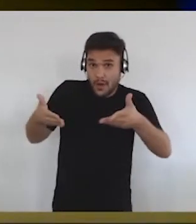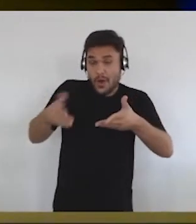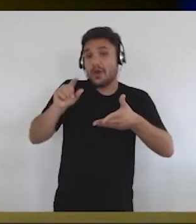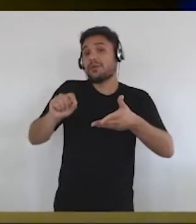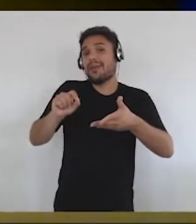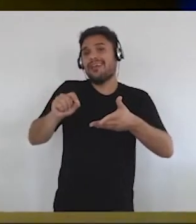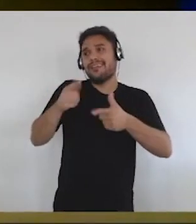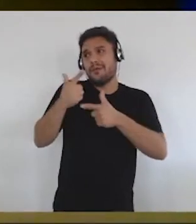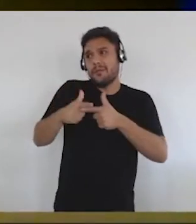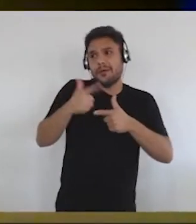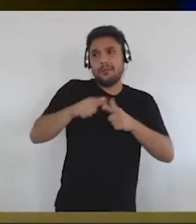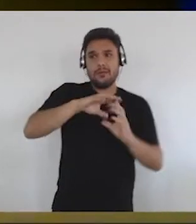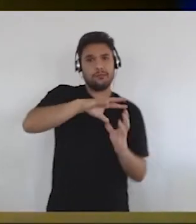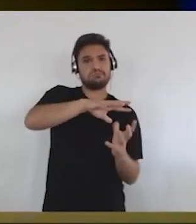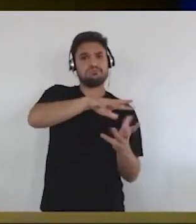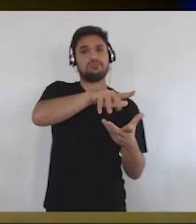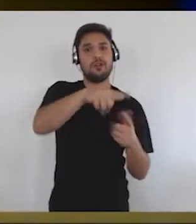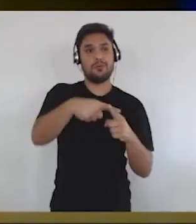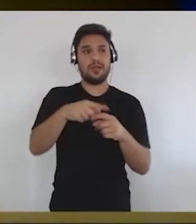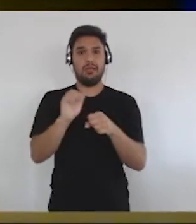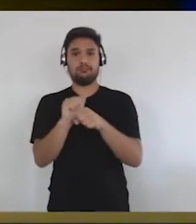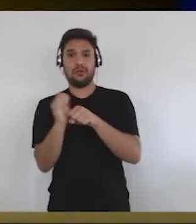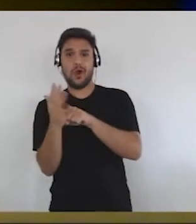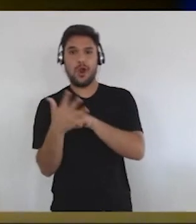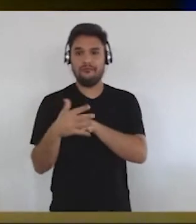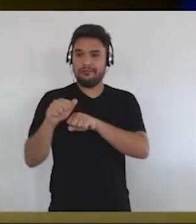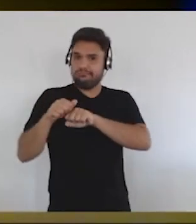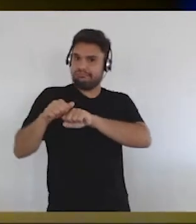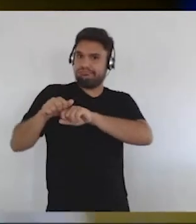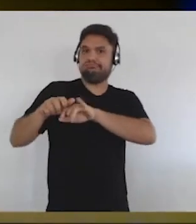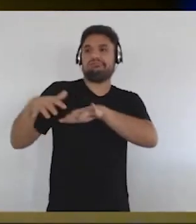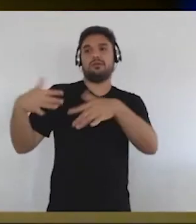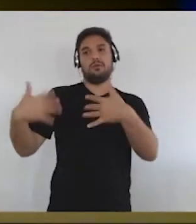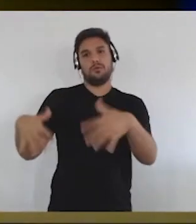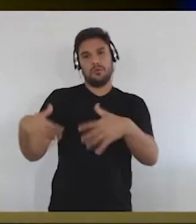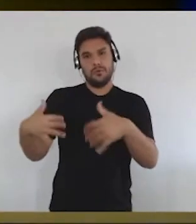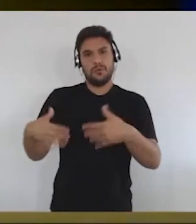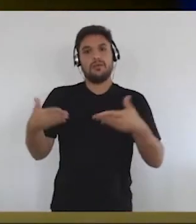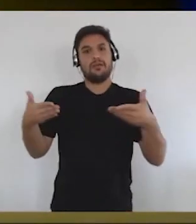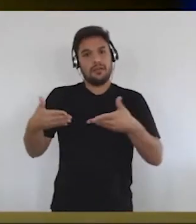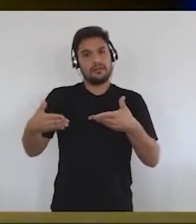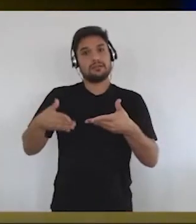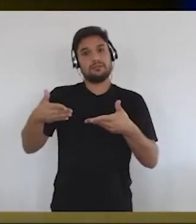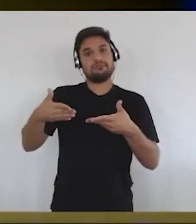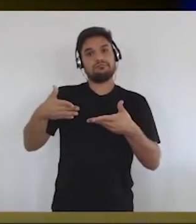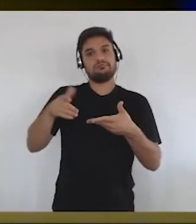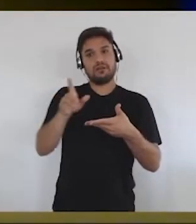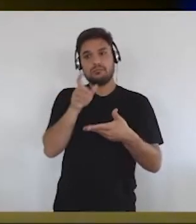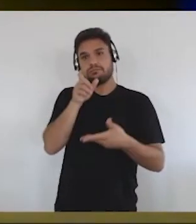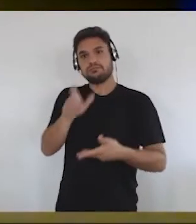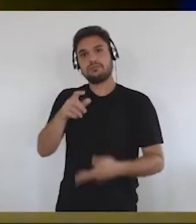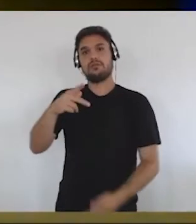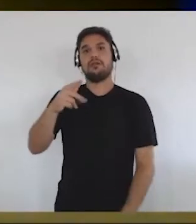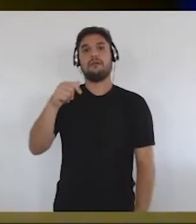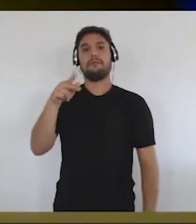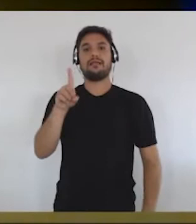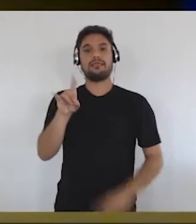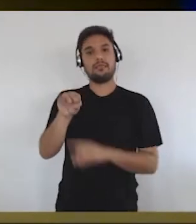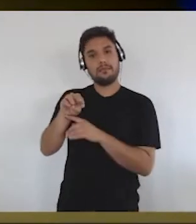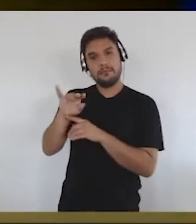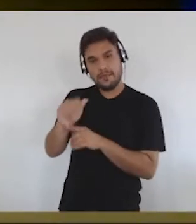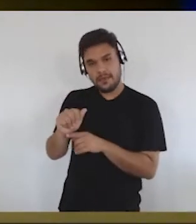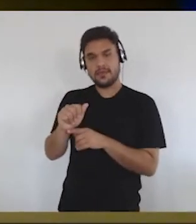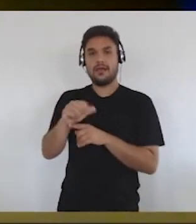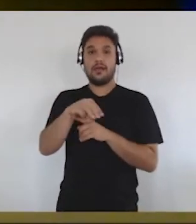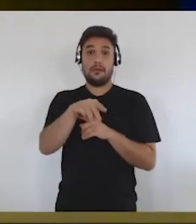crise internacional advinda da pandemia do novo coronavírus, que teve reconhecimento internacional em março